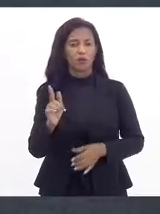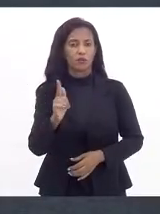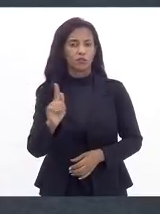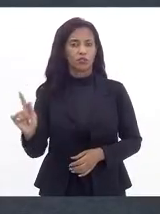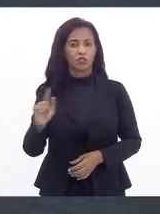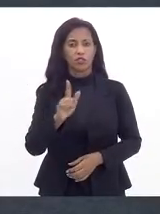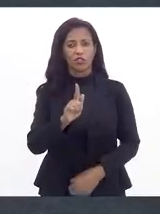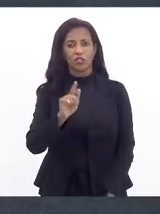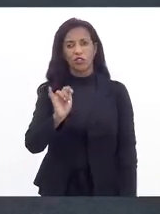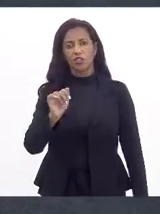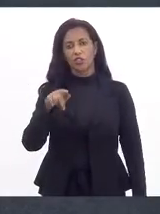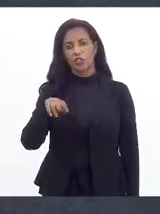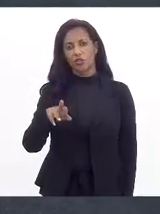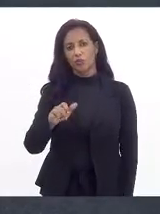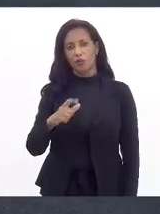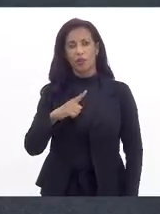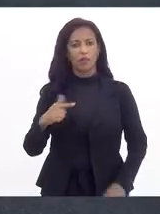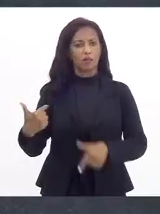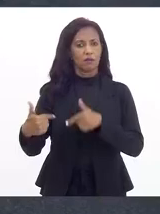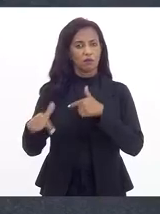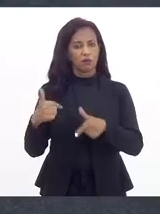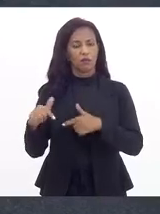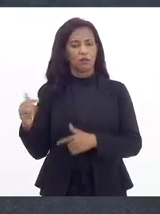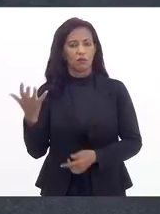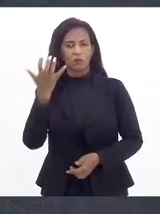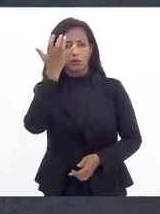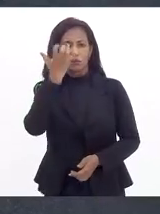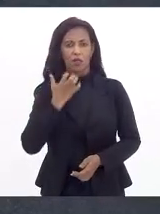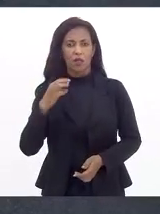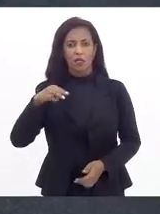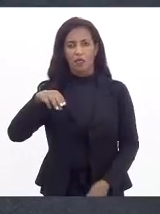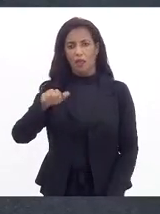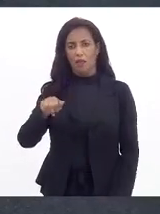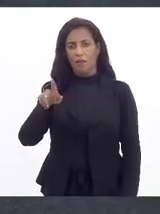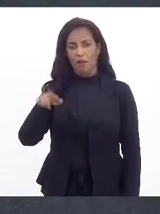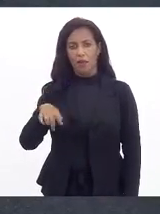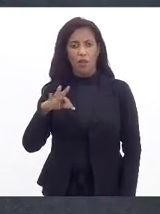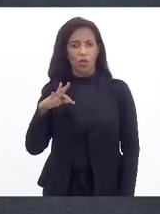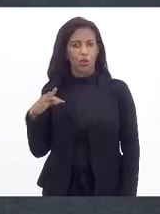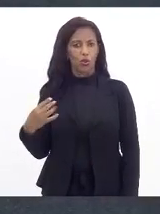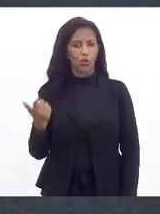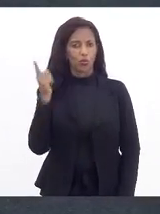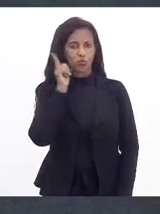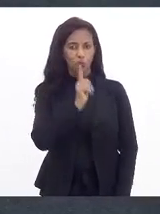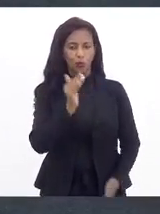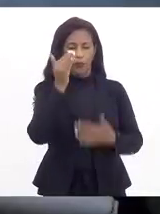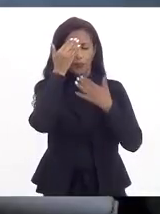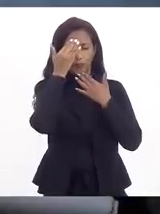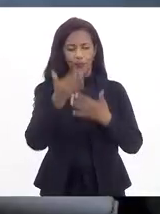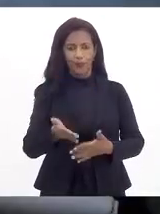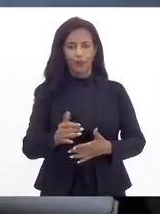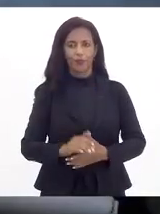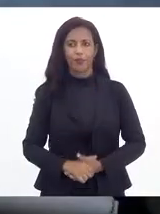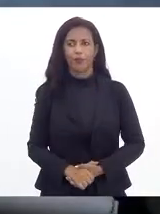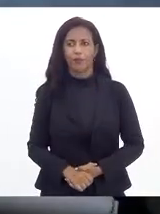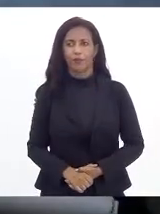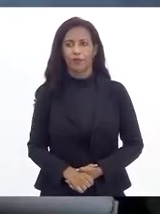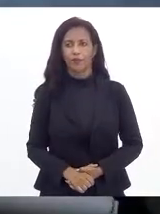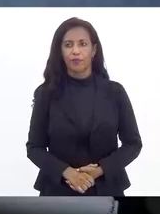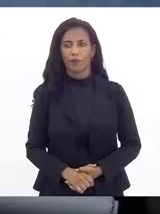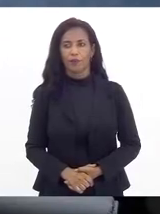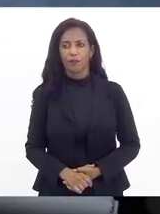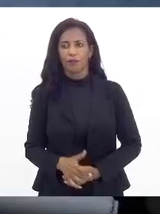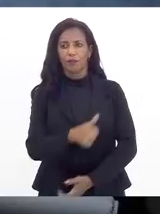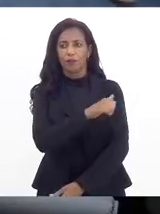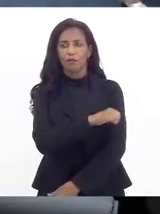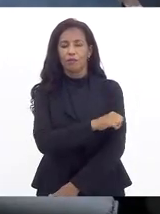a Gilmara, que tem um trabalho muito sério no Complexo da Maré. Todos ganham. Muito obrigada, presidente. Deputada